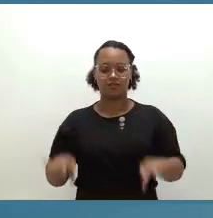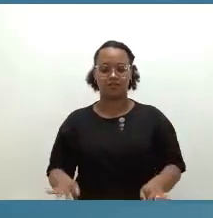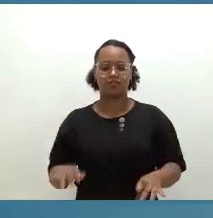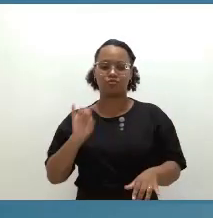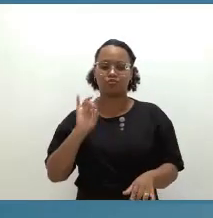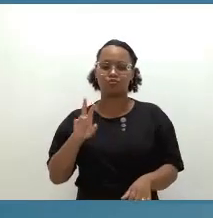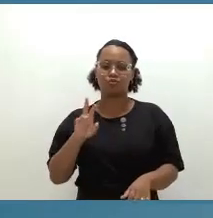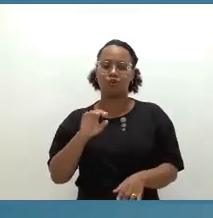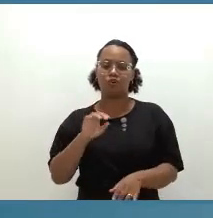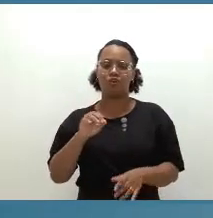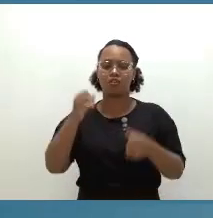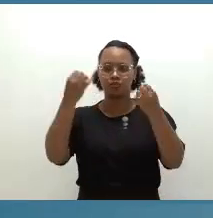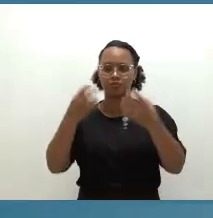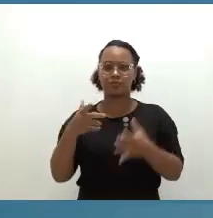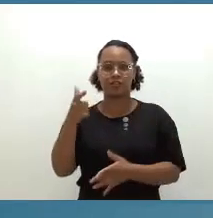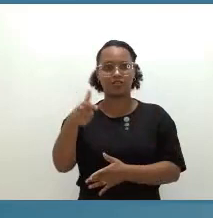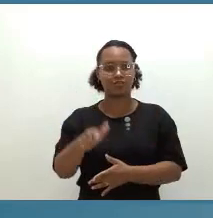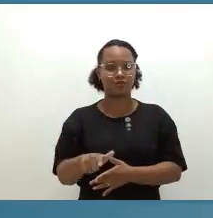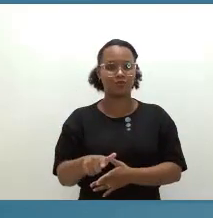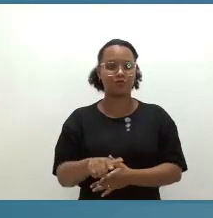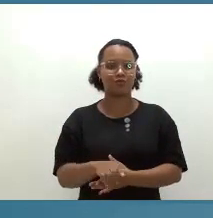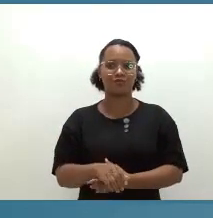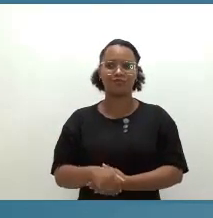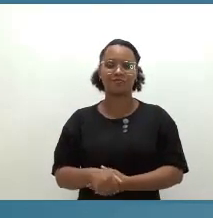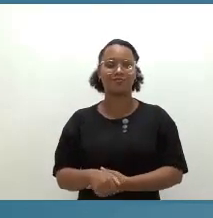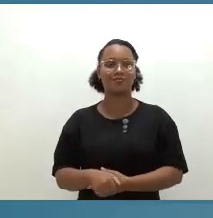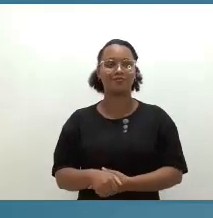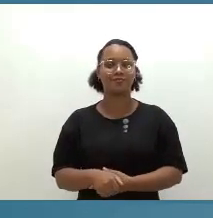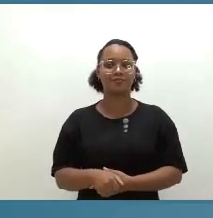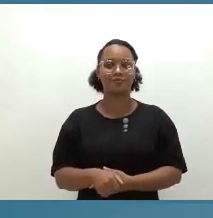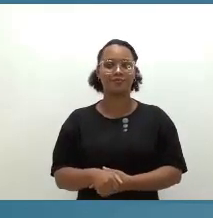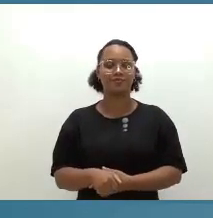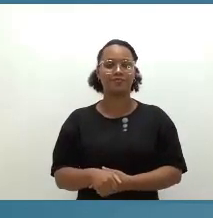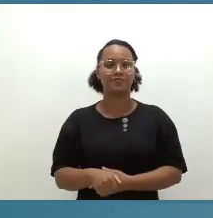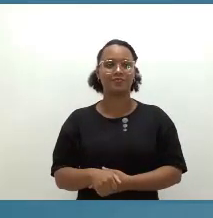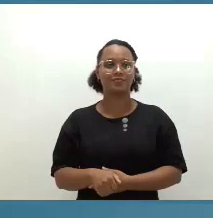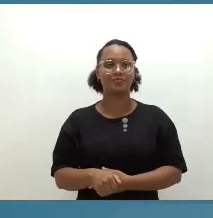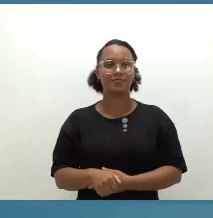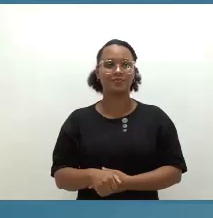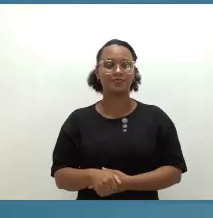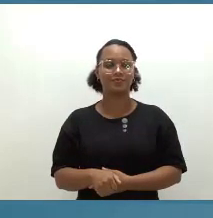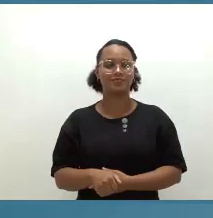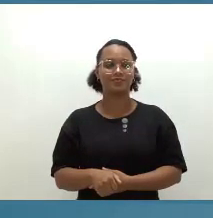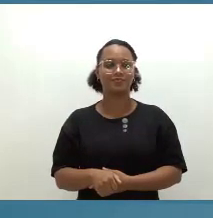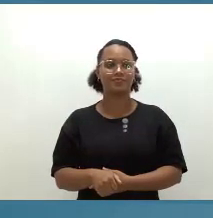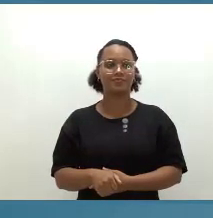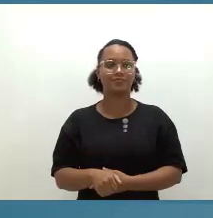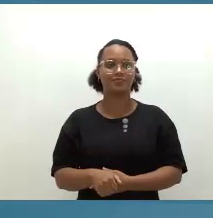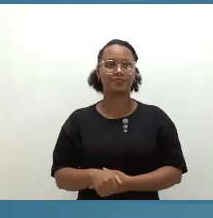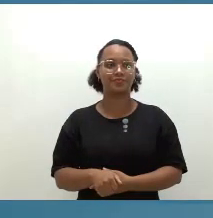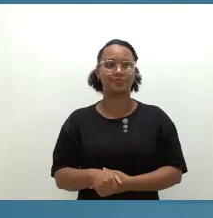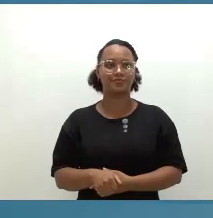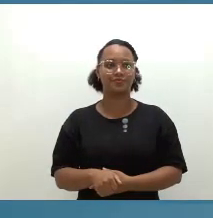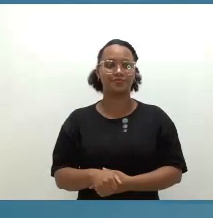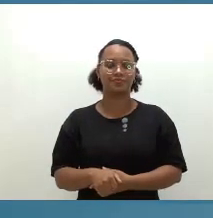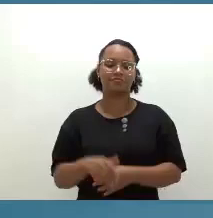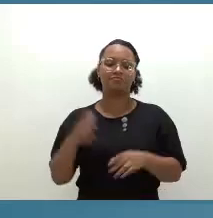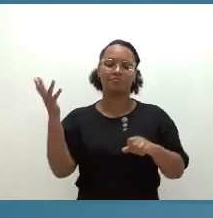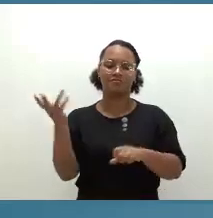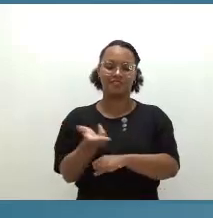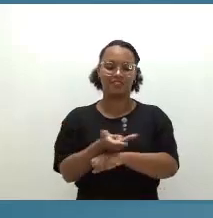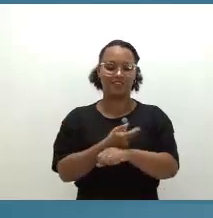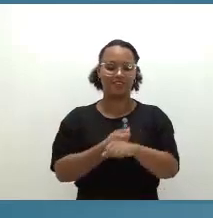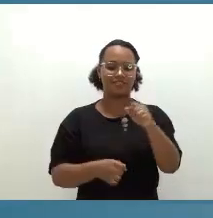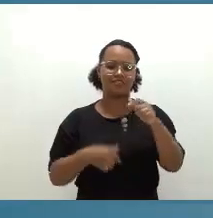repetir, só plagiar que todos os dias excelente trabalho dos senhores durante esses